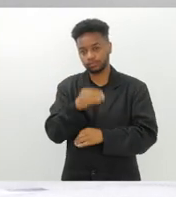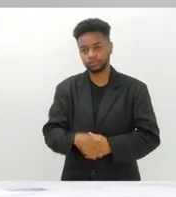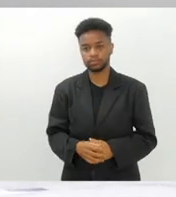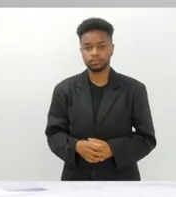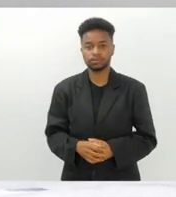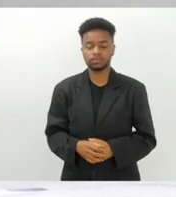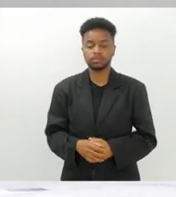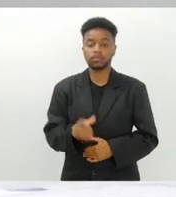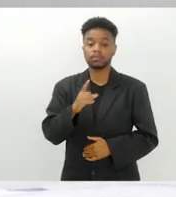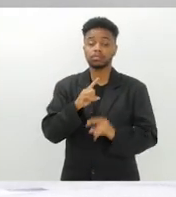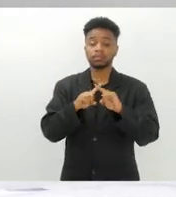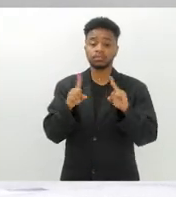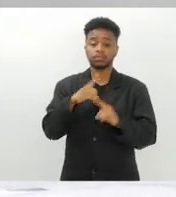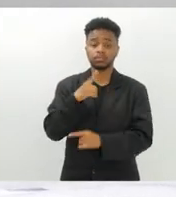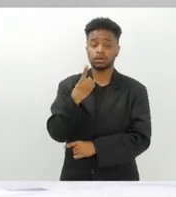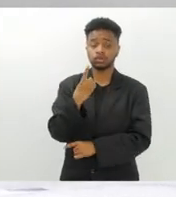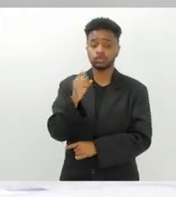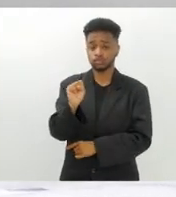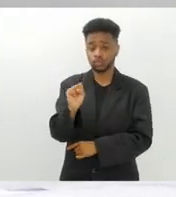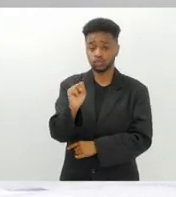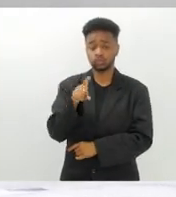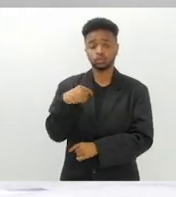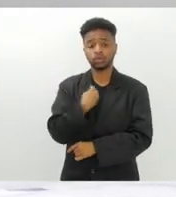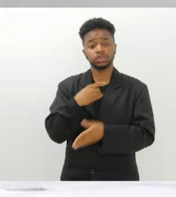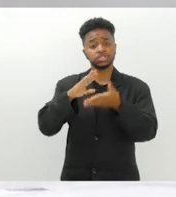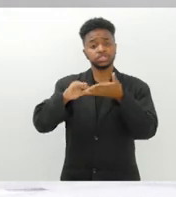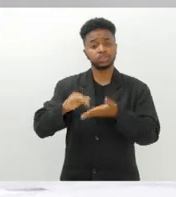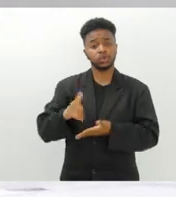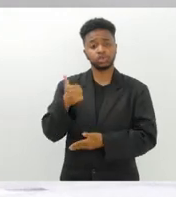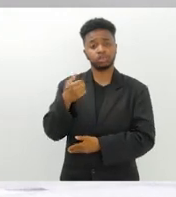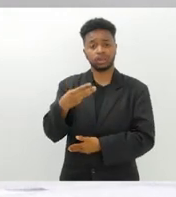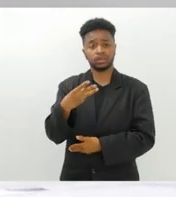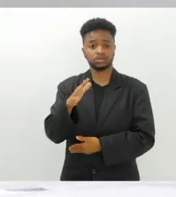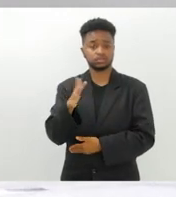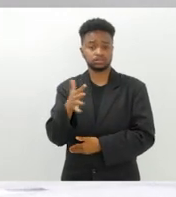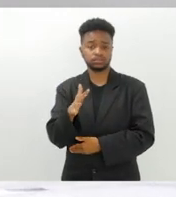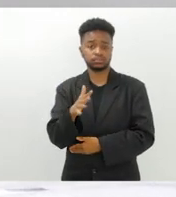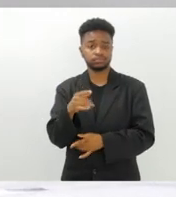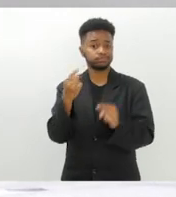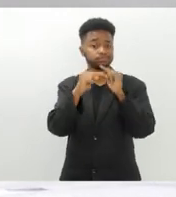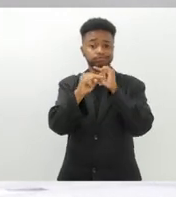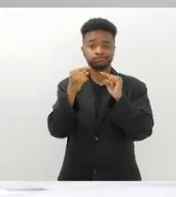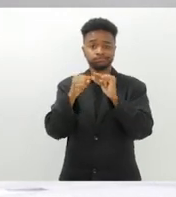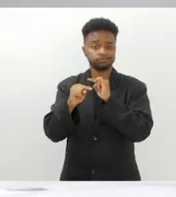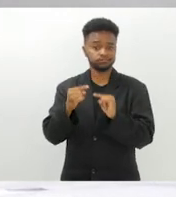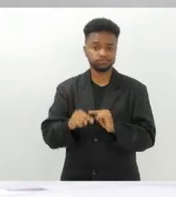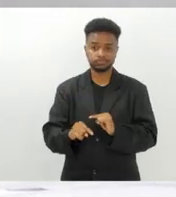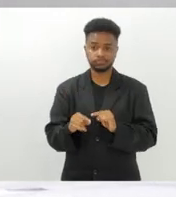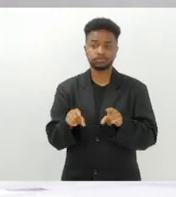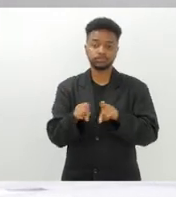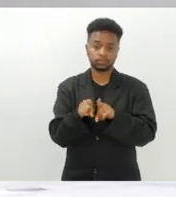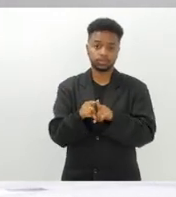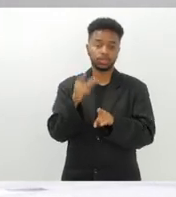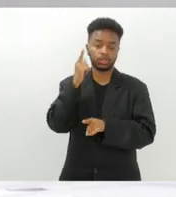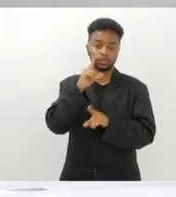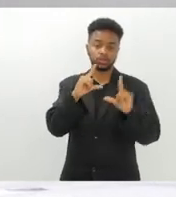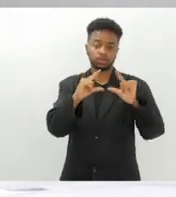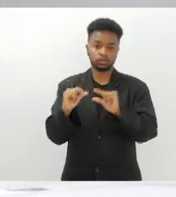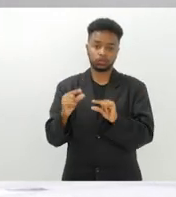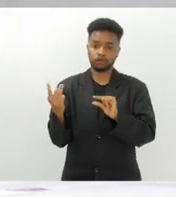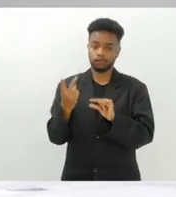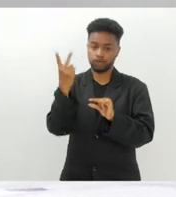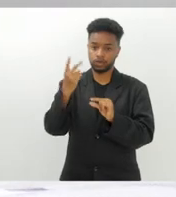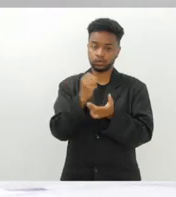das 18, a gente eliminou umas 13 que não correspondiam e eliminamos custos, por exemplo,